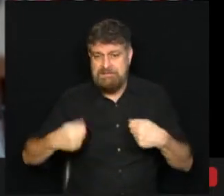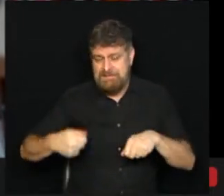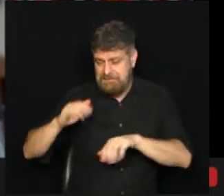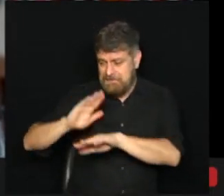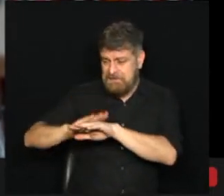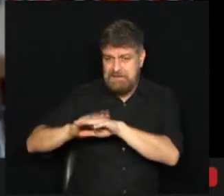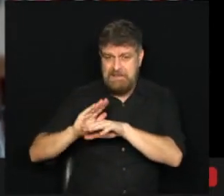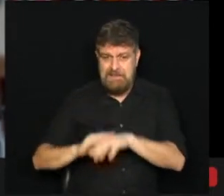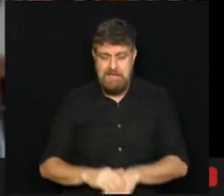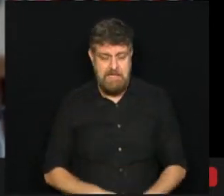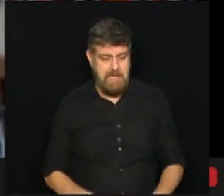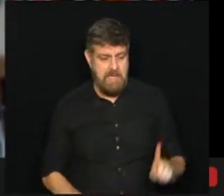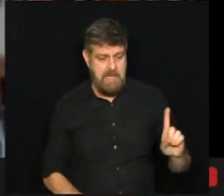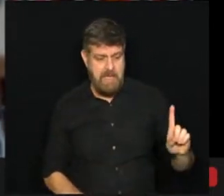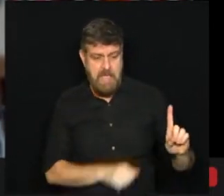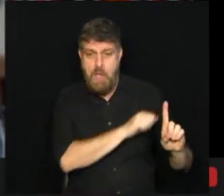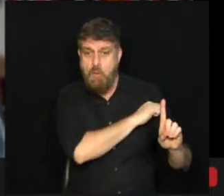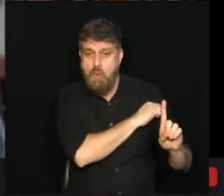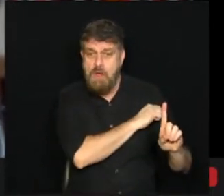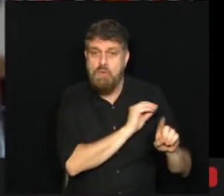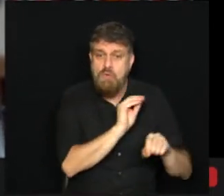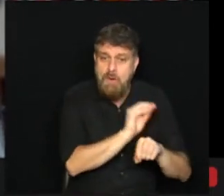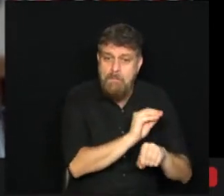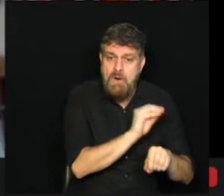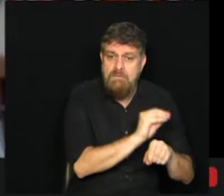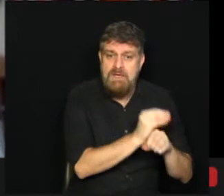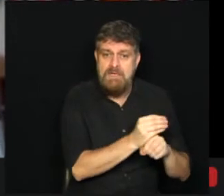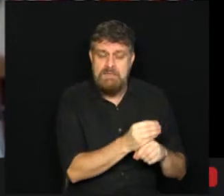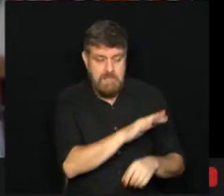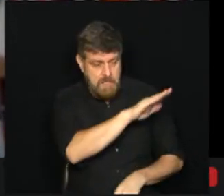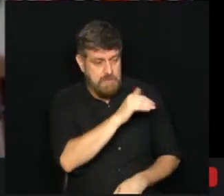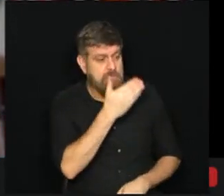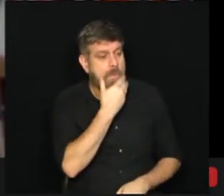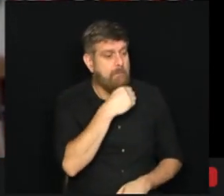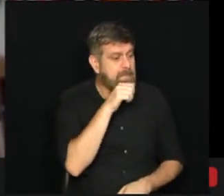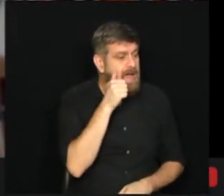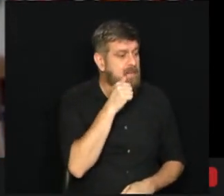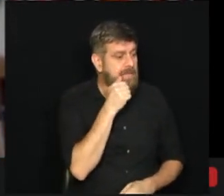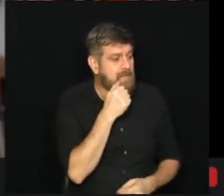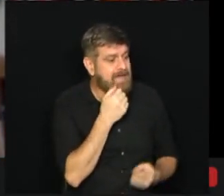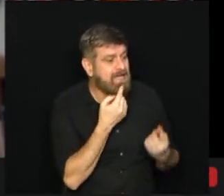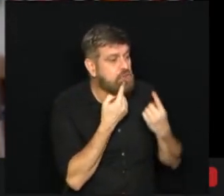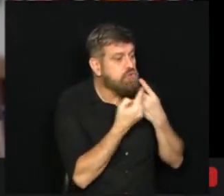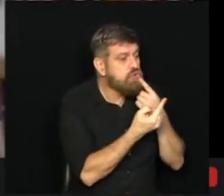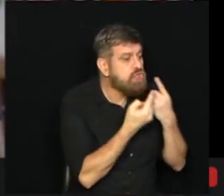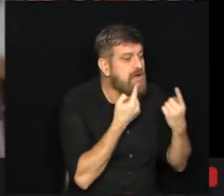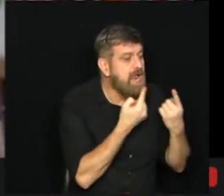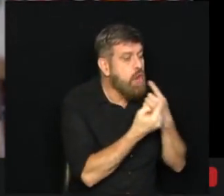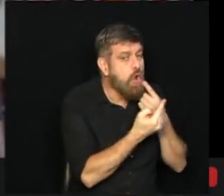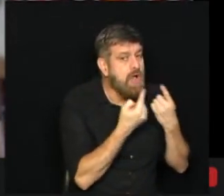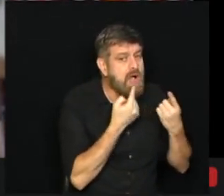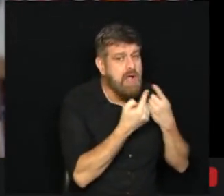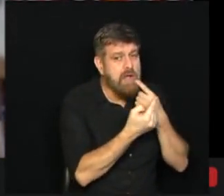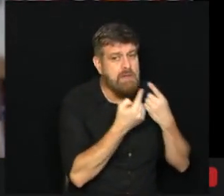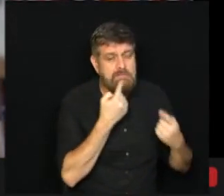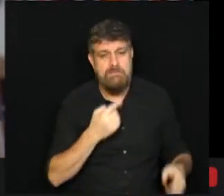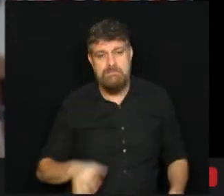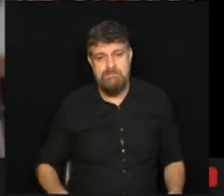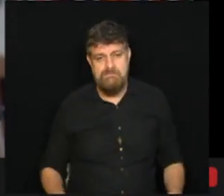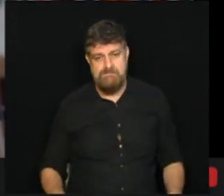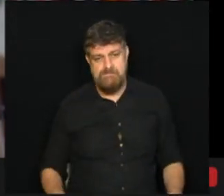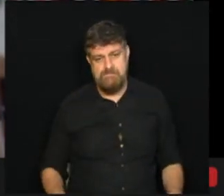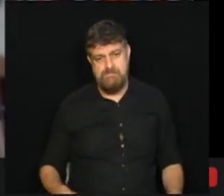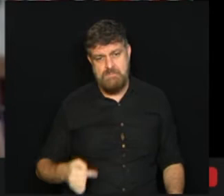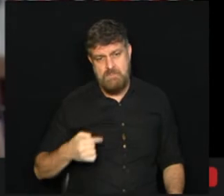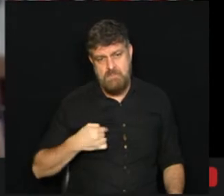a criança, inclusive uma oportunidade de dialogar com os pais. Então, eu acho que essa é a primeira questão. A segunda, então, nesse sentido, eu